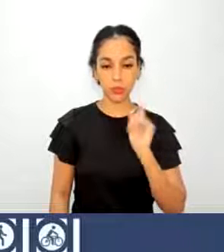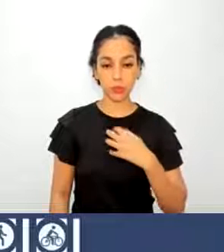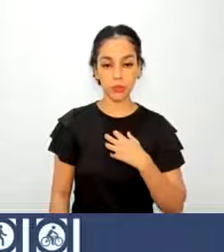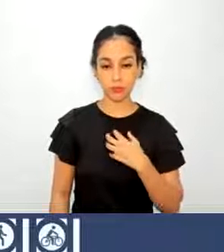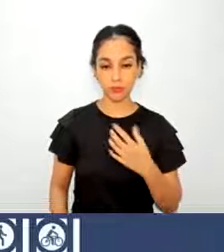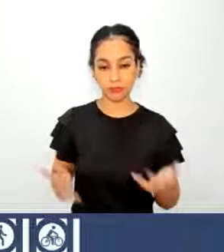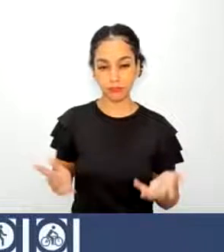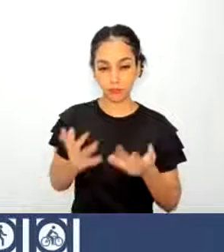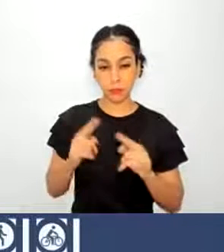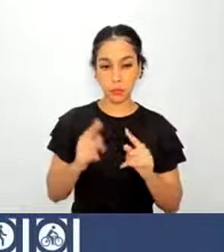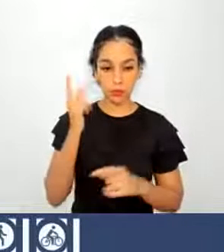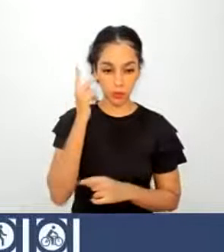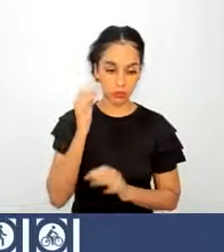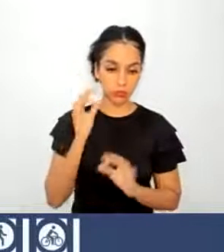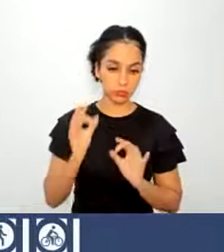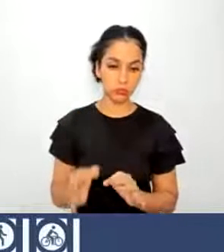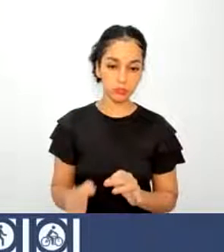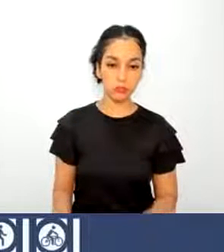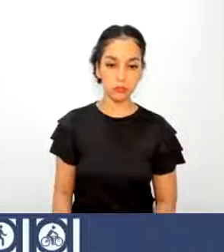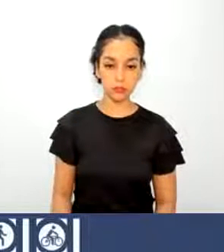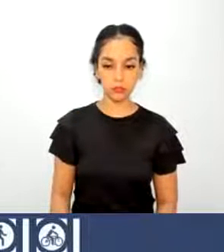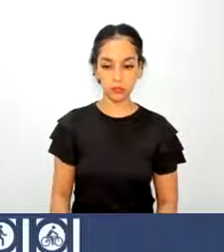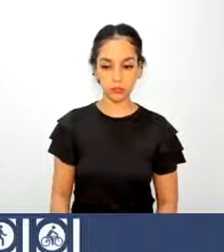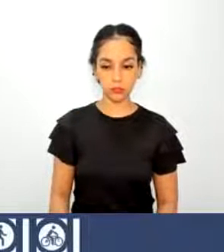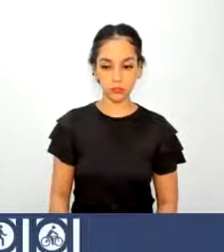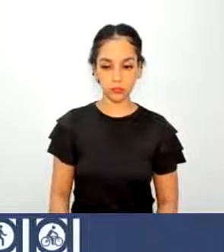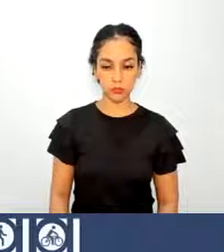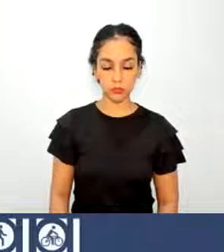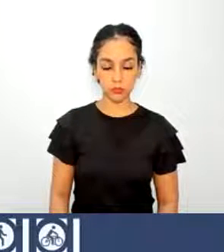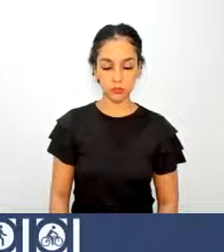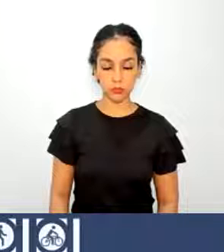deu certo, assim, tem muito mais parques em São Paulo do que no Rio, né?